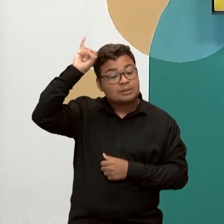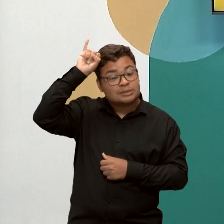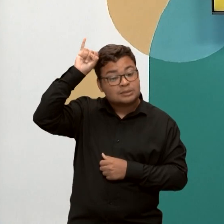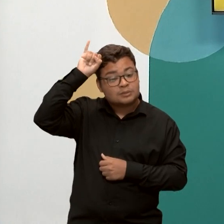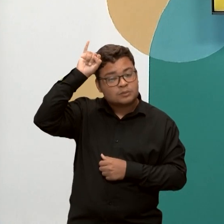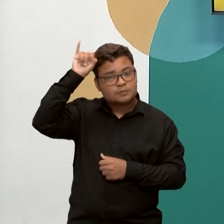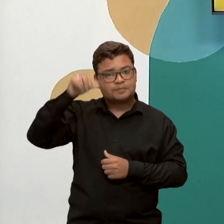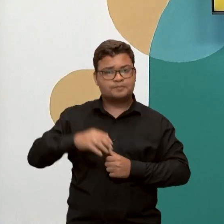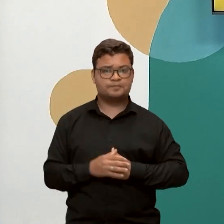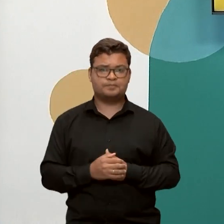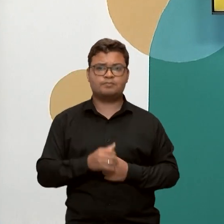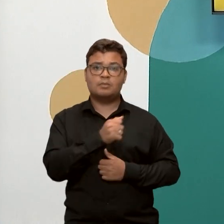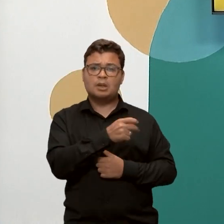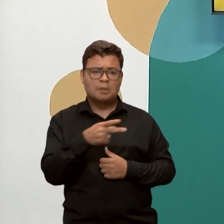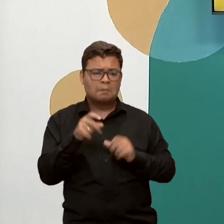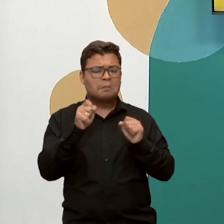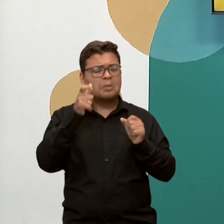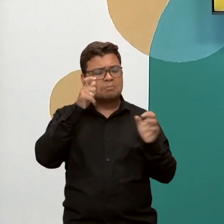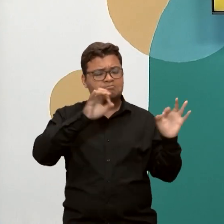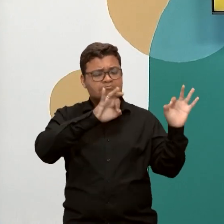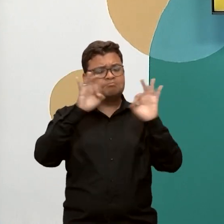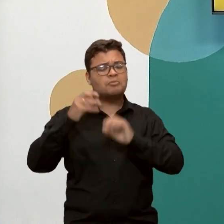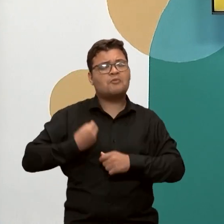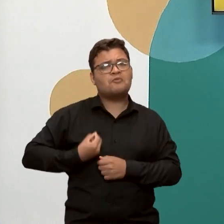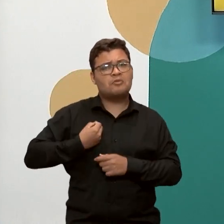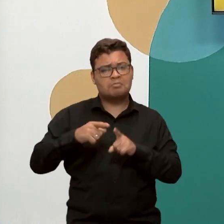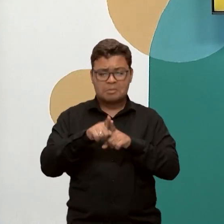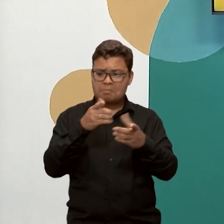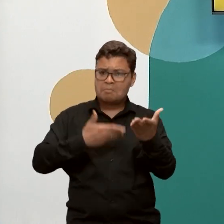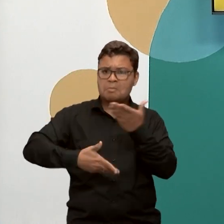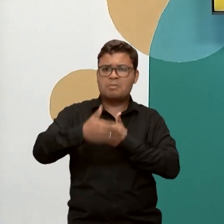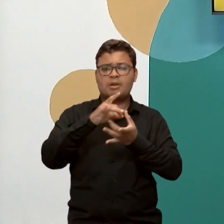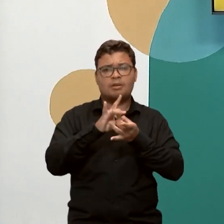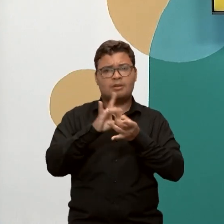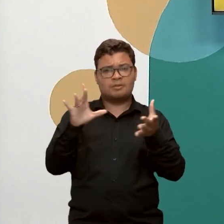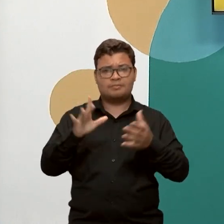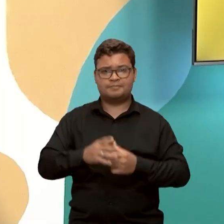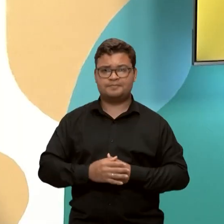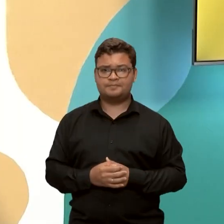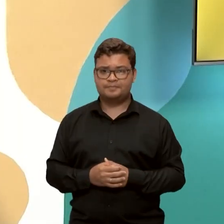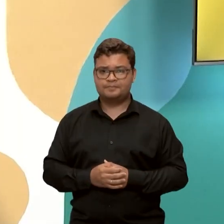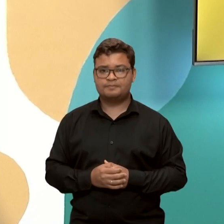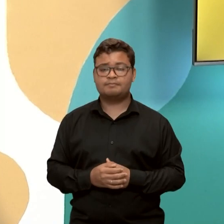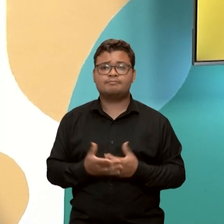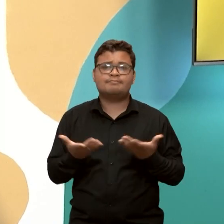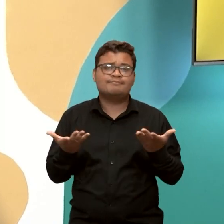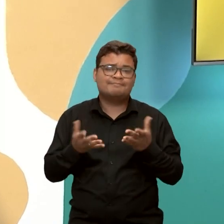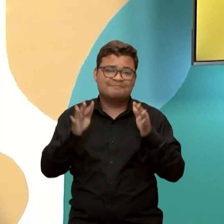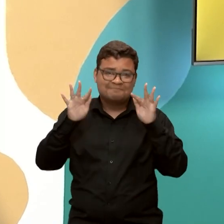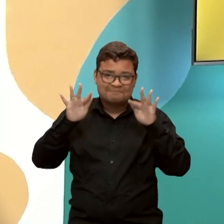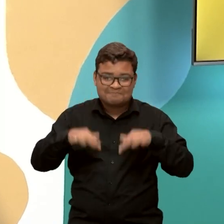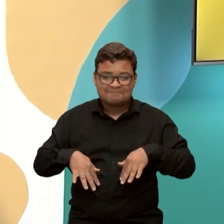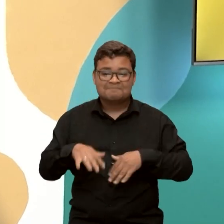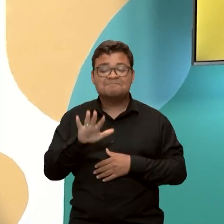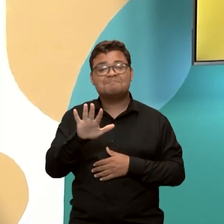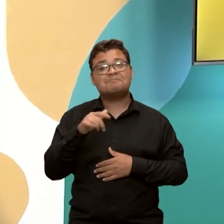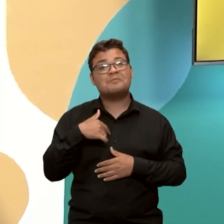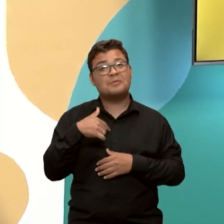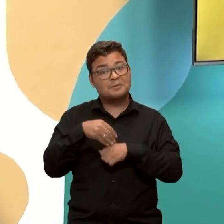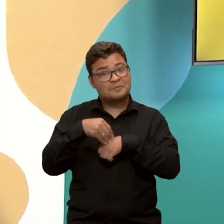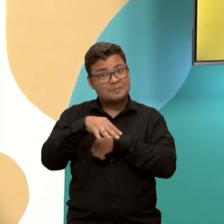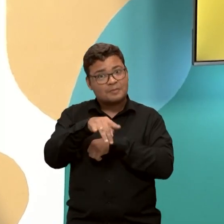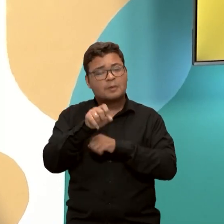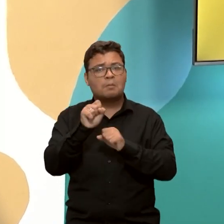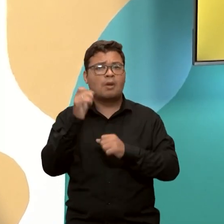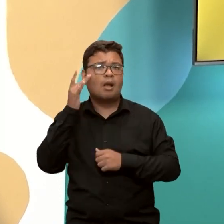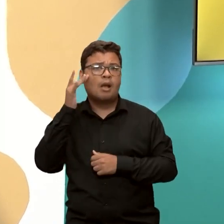629-9181-1406. Você pode também baixar o nosso aplicativo. Vai aparecer um código digital, um QR Code aqui na tela. Você aponta o seu celular com o modelo Android